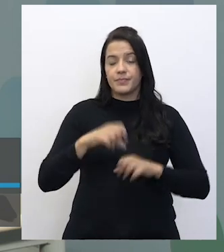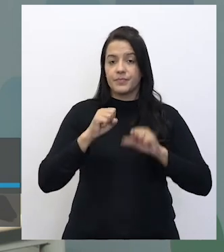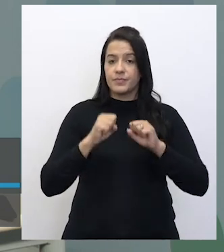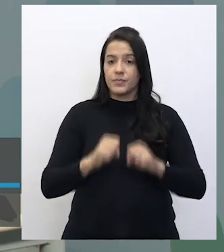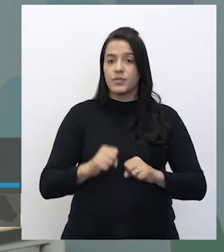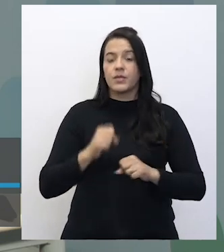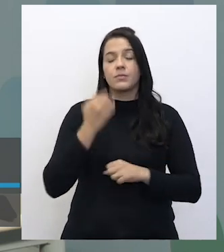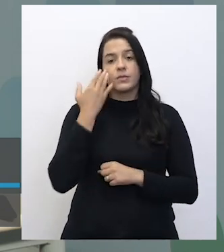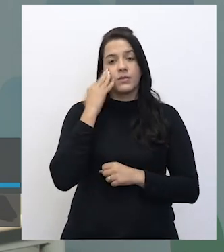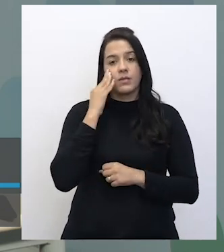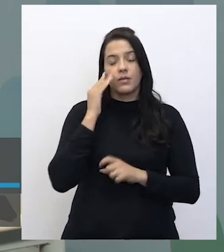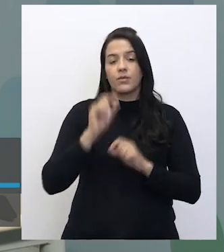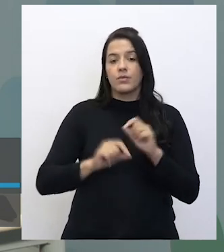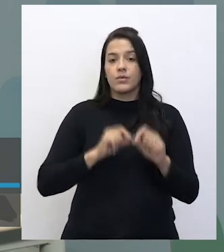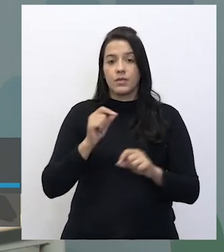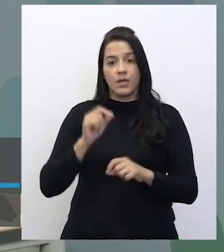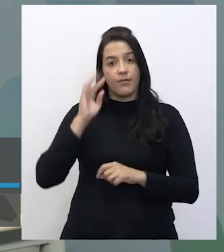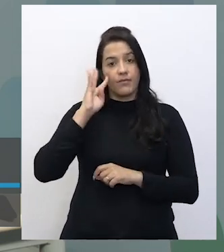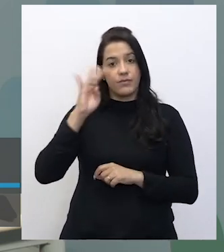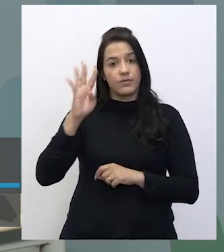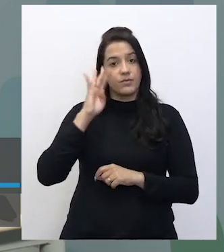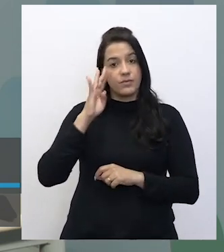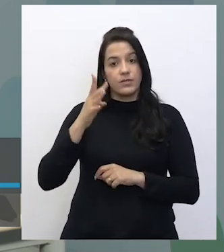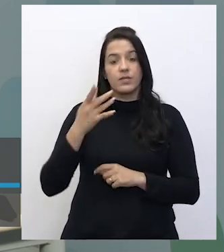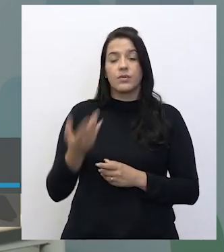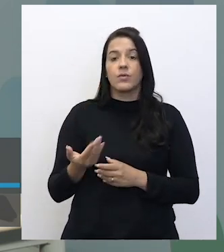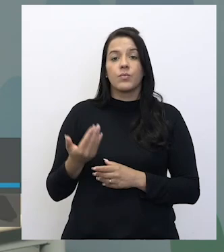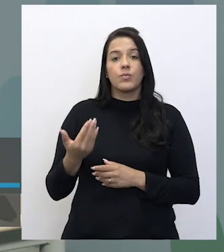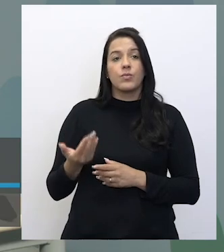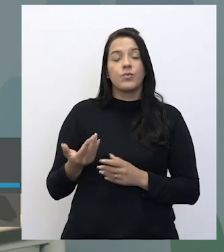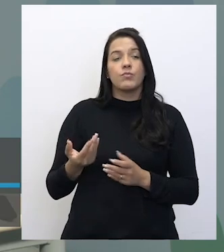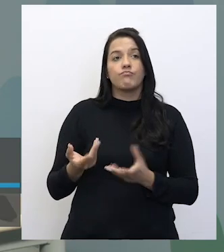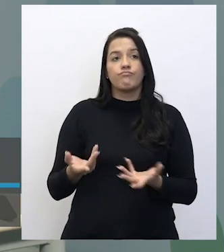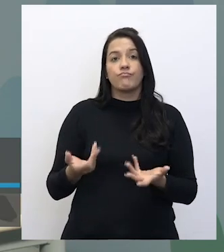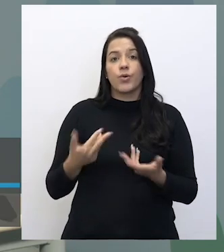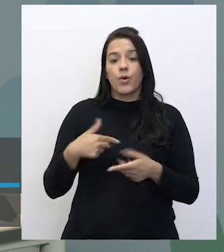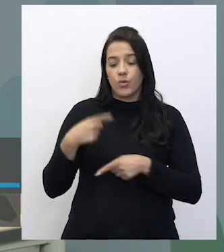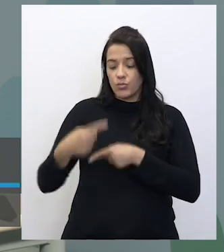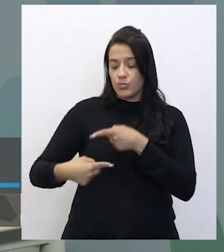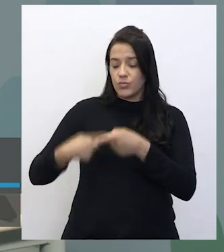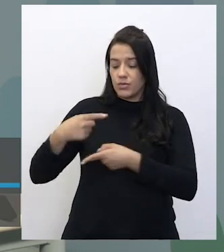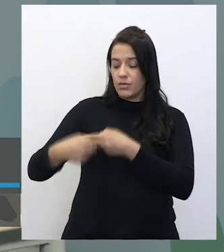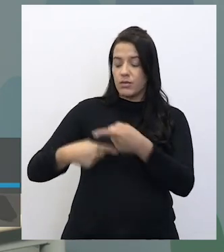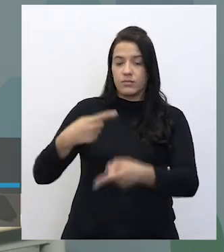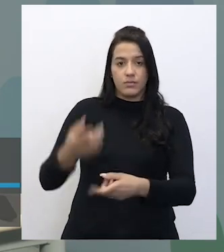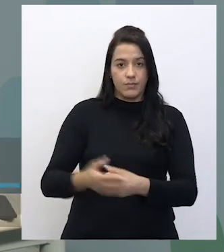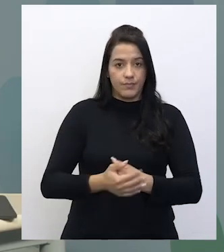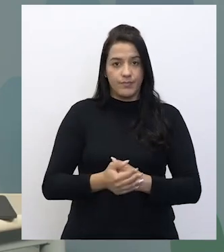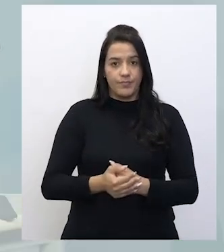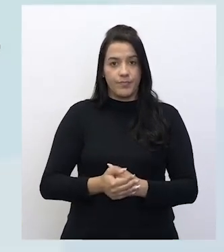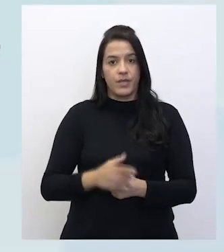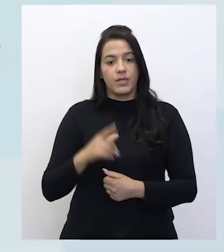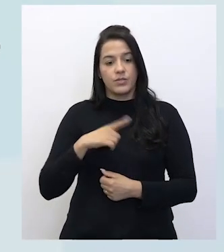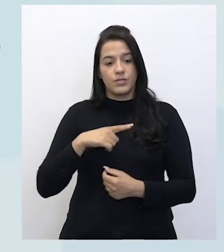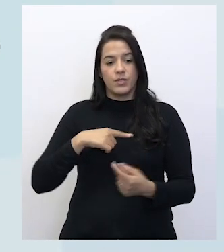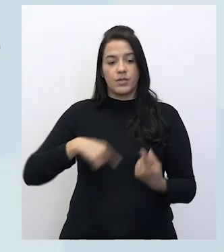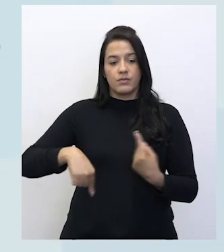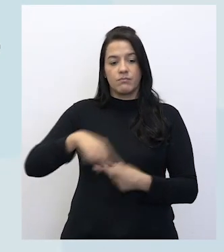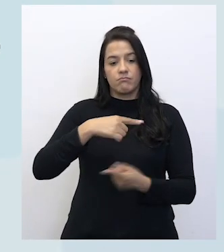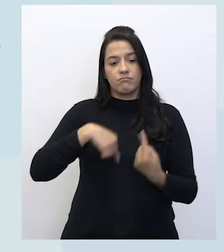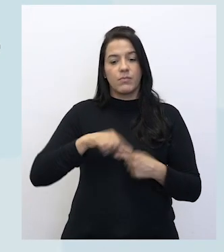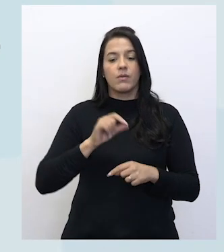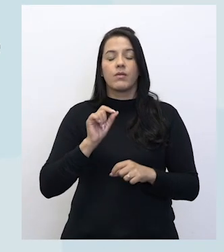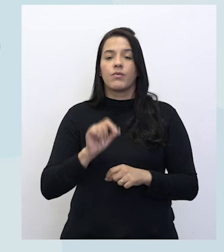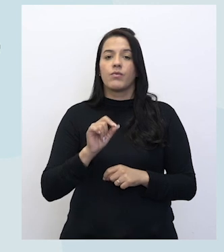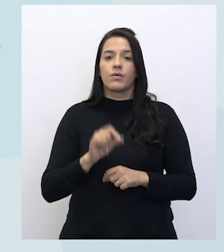a filosofia enquanto tradição, né? Enquanto tradição, a gente tem uma relação